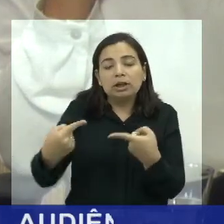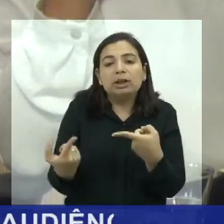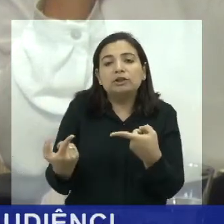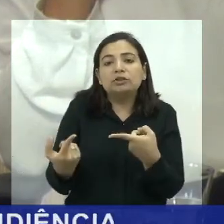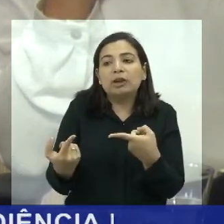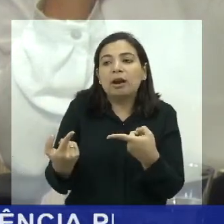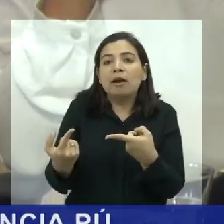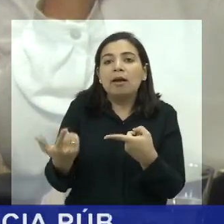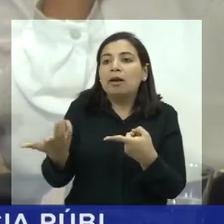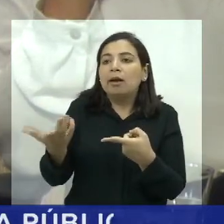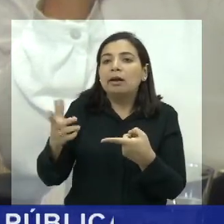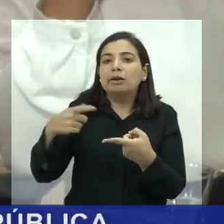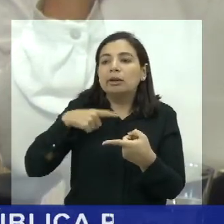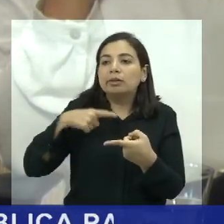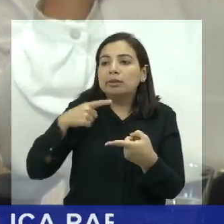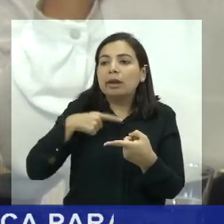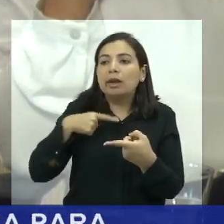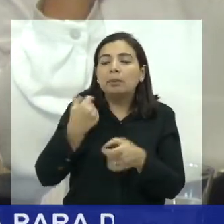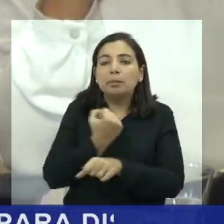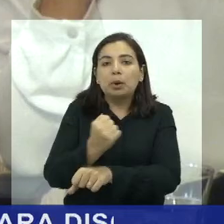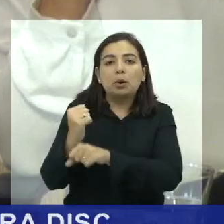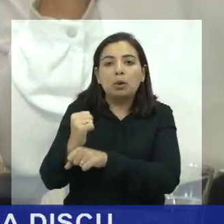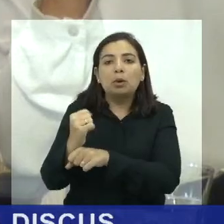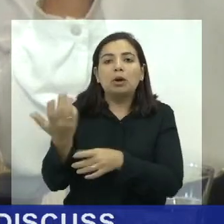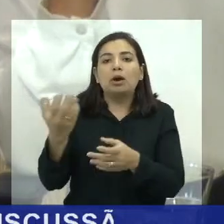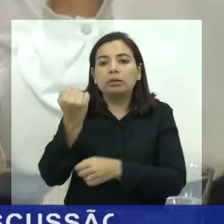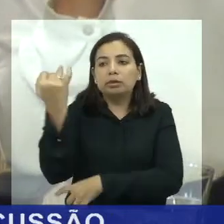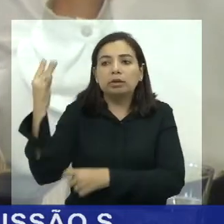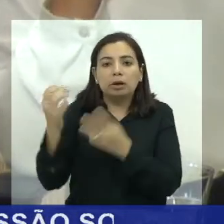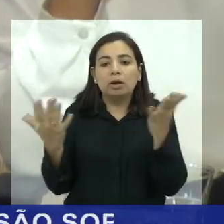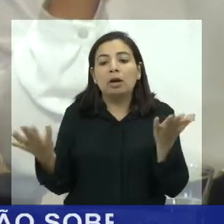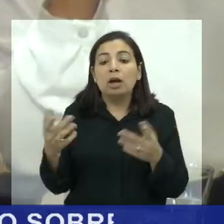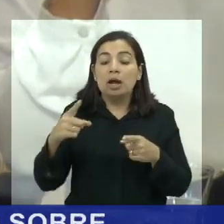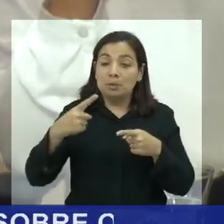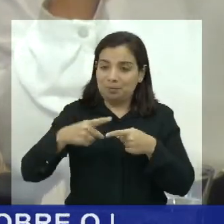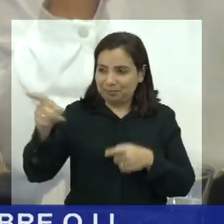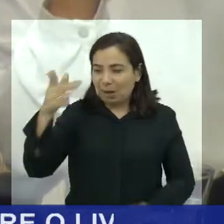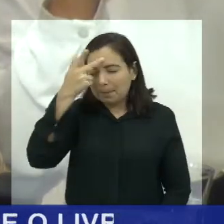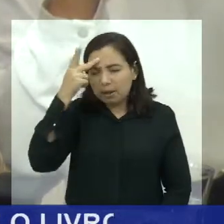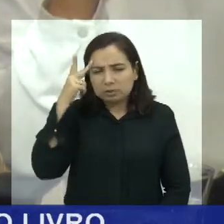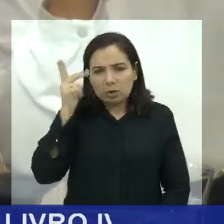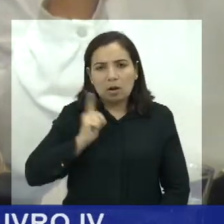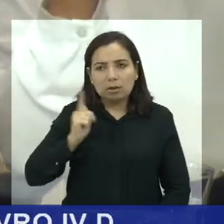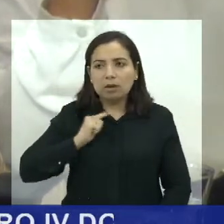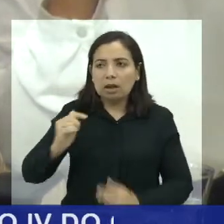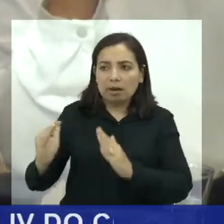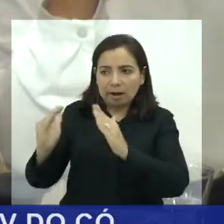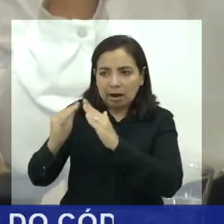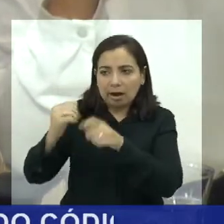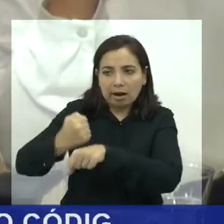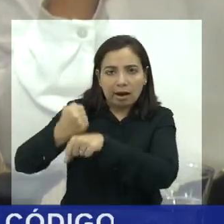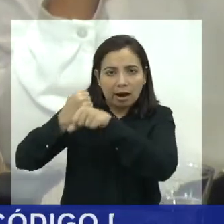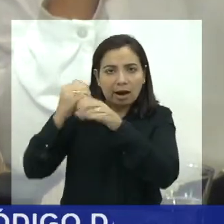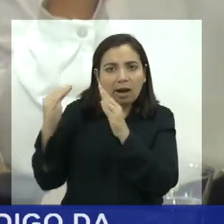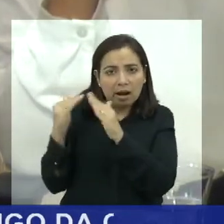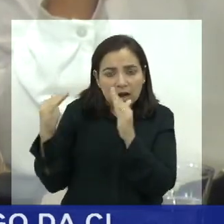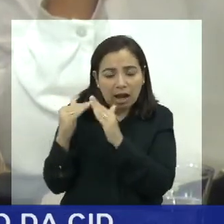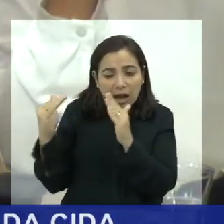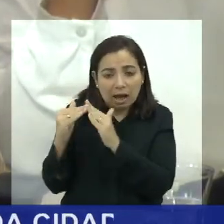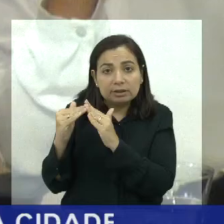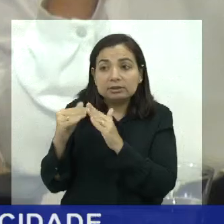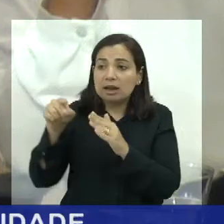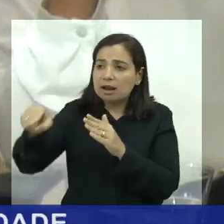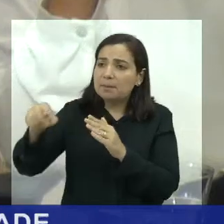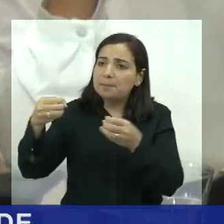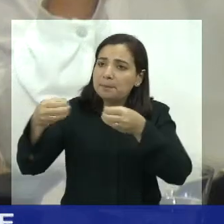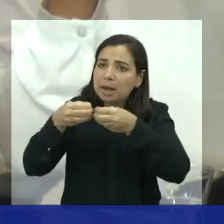uma área de preservação ambiental ou mora próxima a córregos e mananciais porque ela não tem acesso a uma